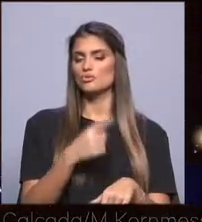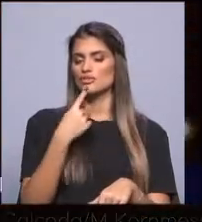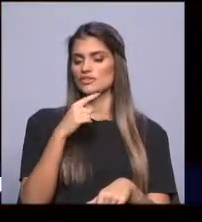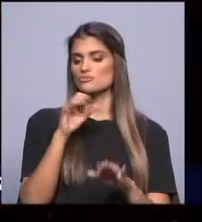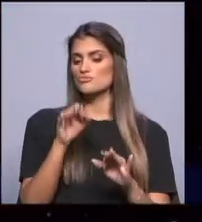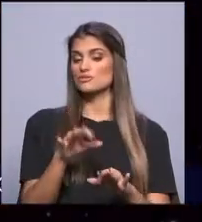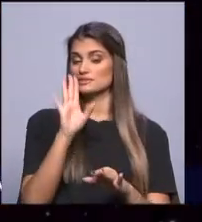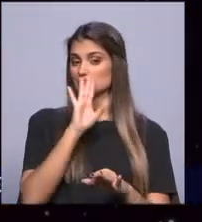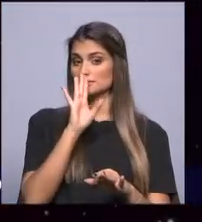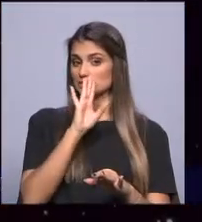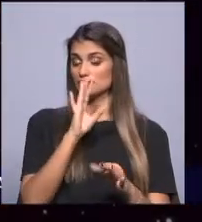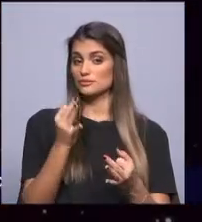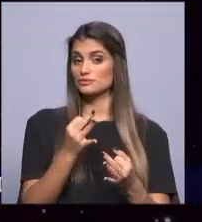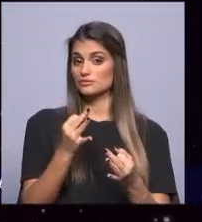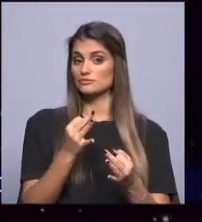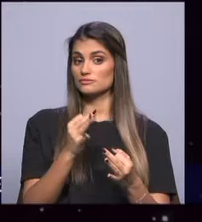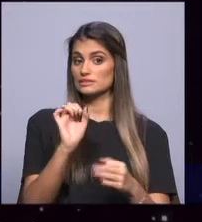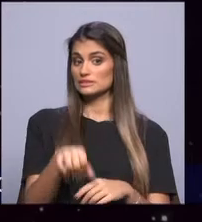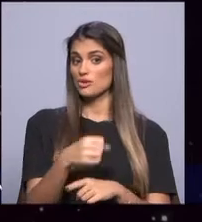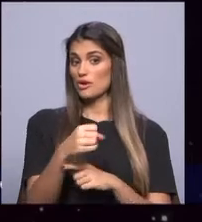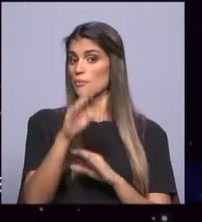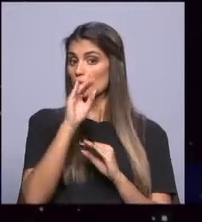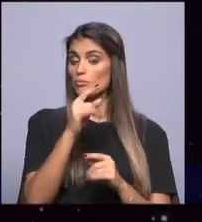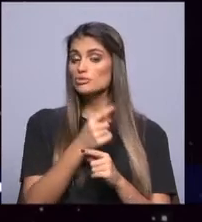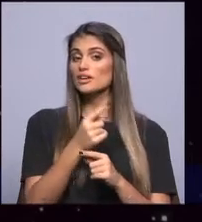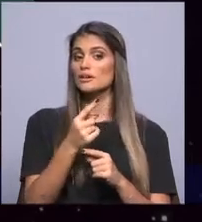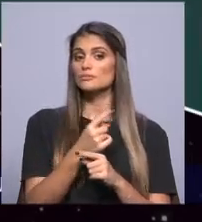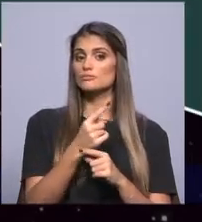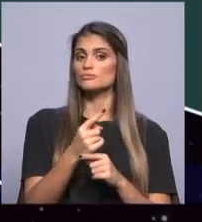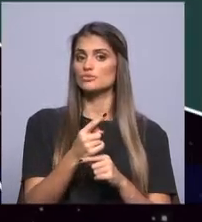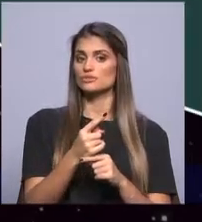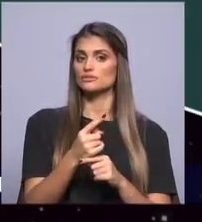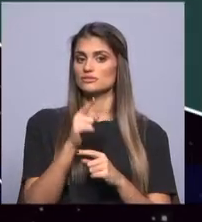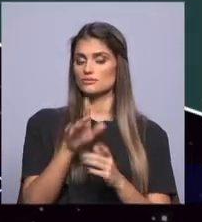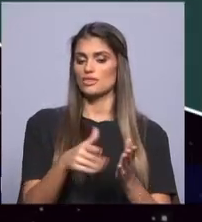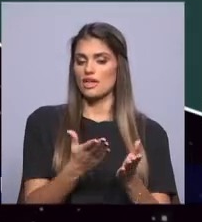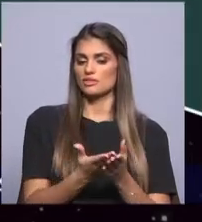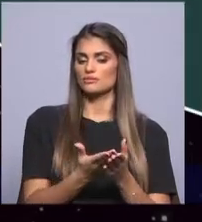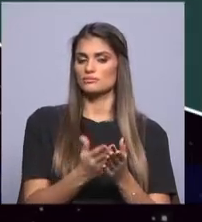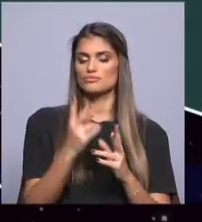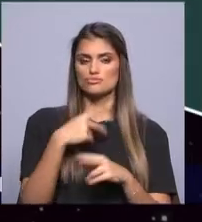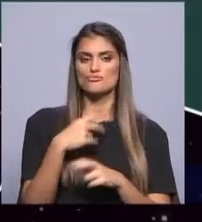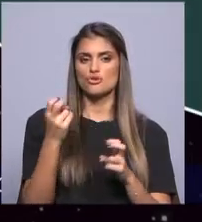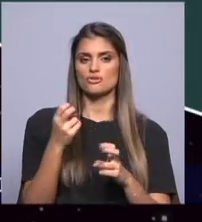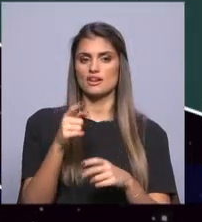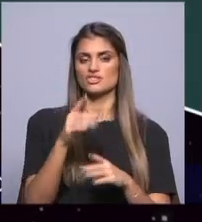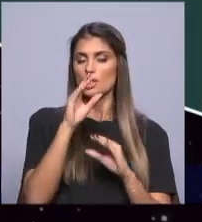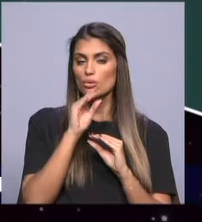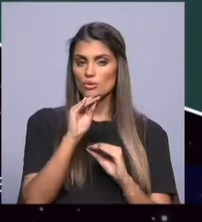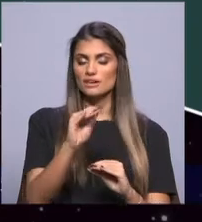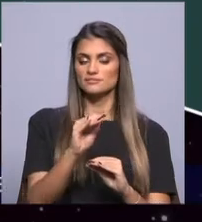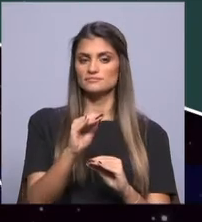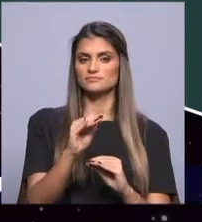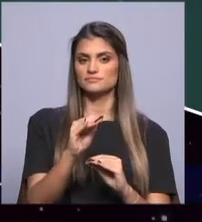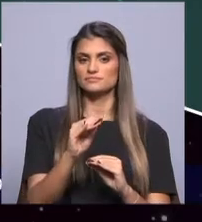confirmar se de facto é ou não uma lua. Porquê? Porque o método que foi utilizado para descobrir esta lua, a eventual